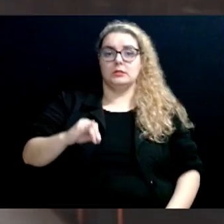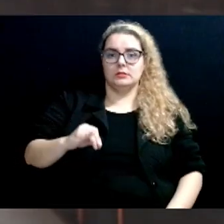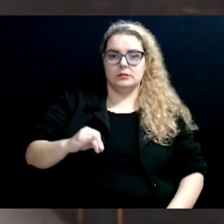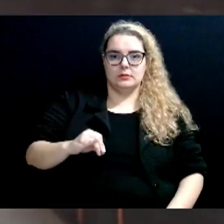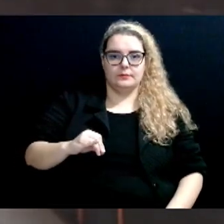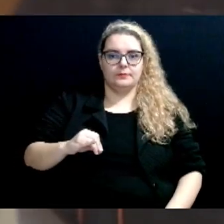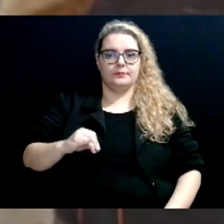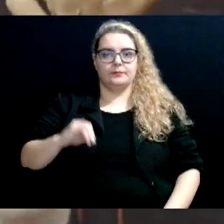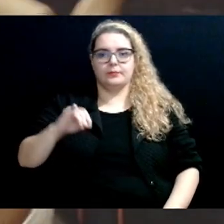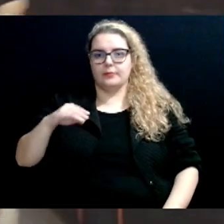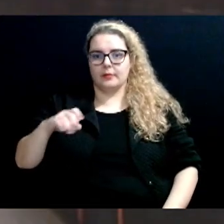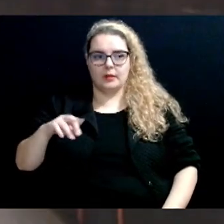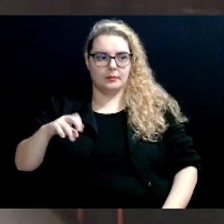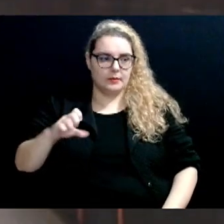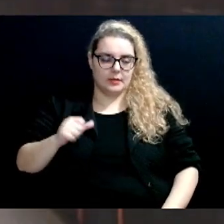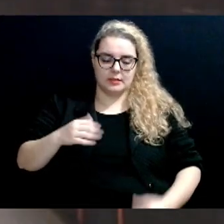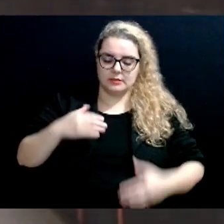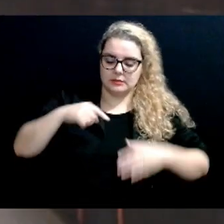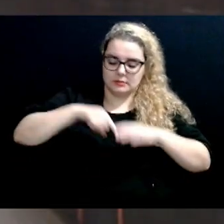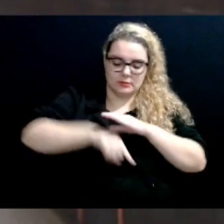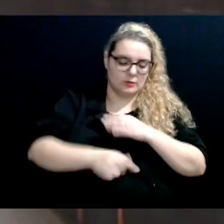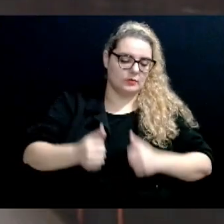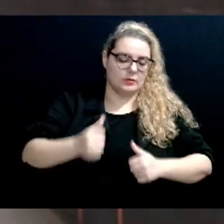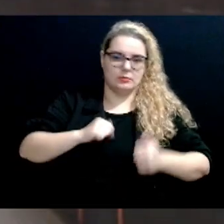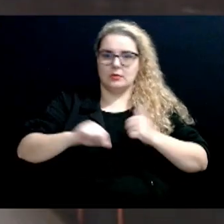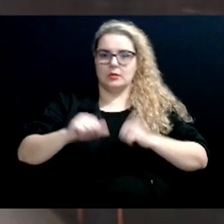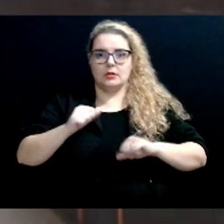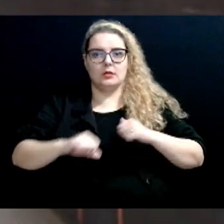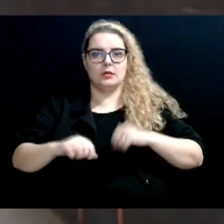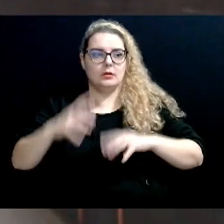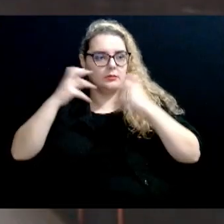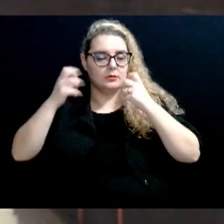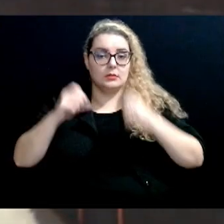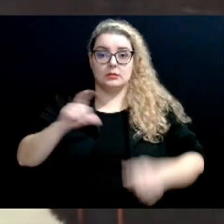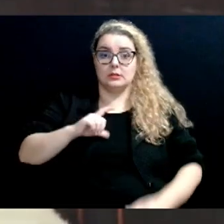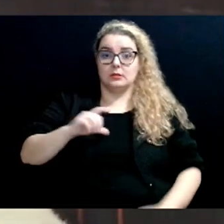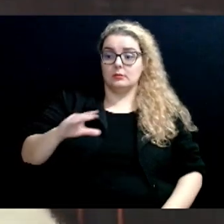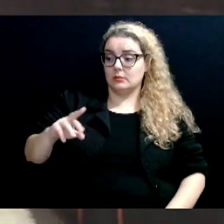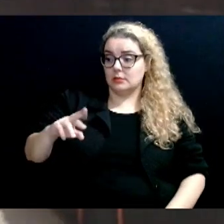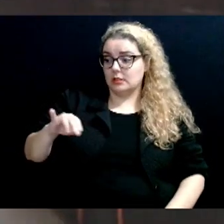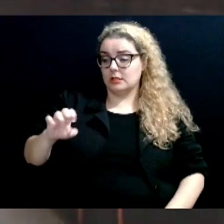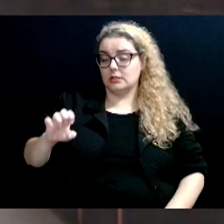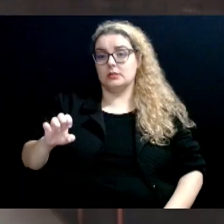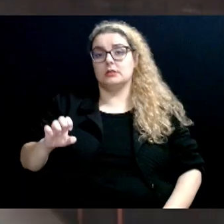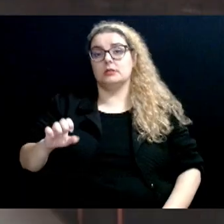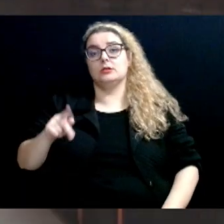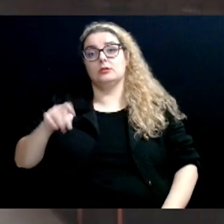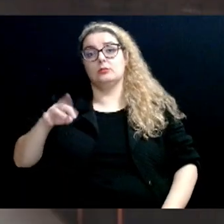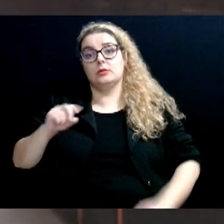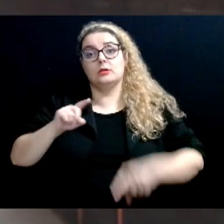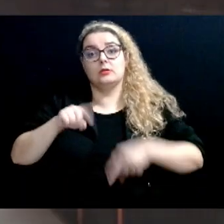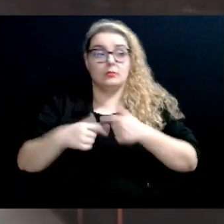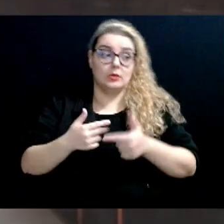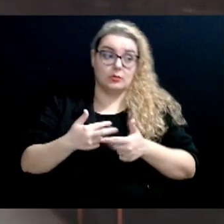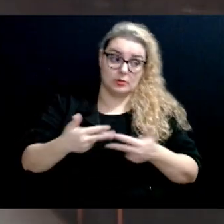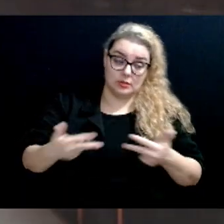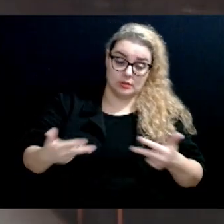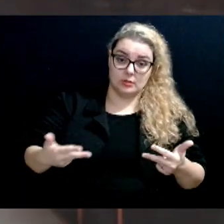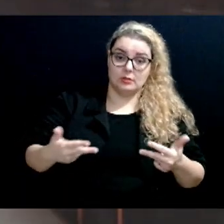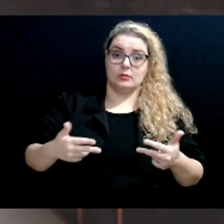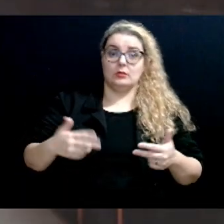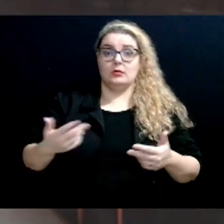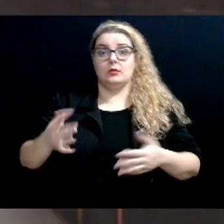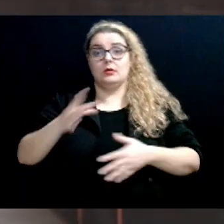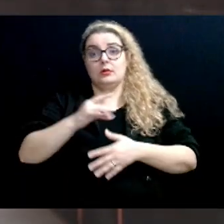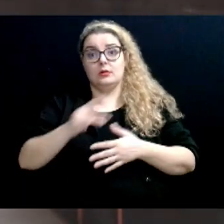na ansiedade, às vezes tem uma crise do pânico, que é uma outra questão, né? E entra numa situação dessa aí,